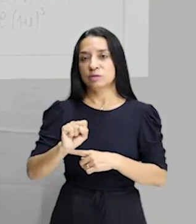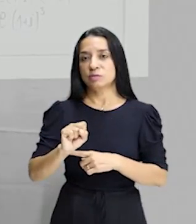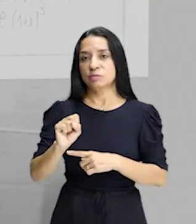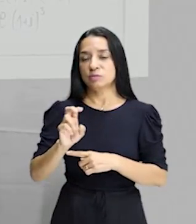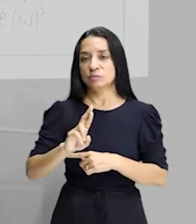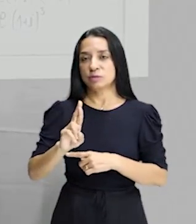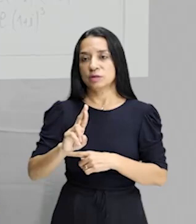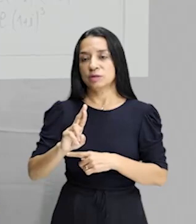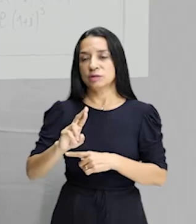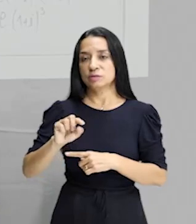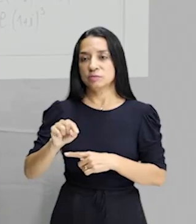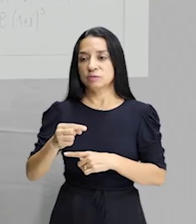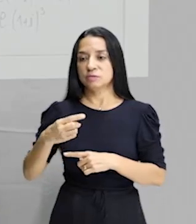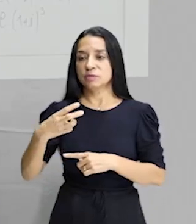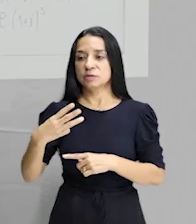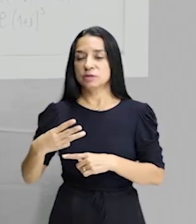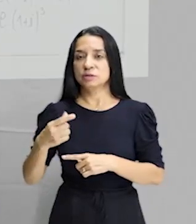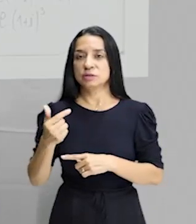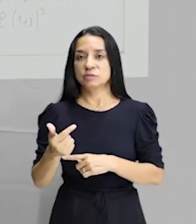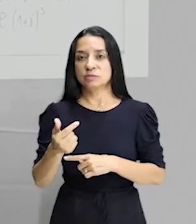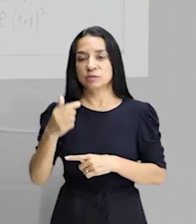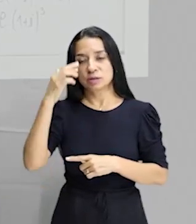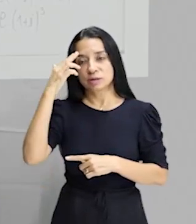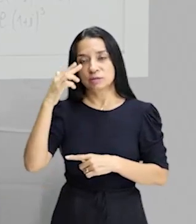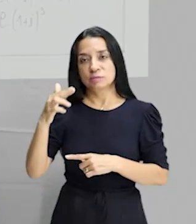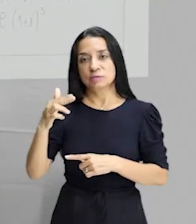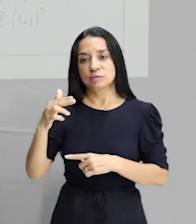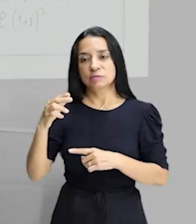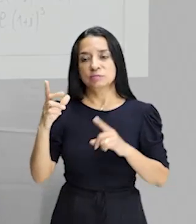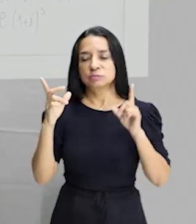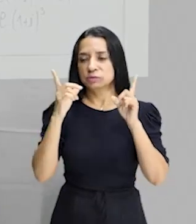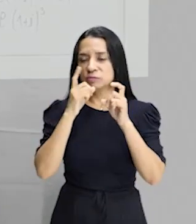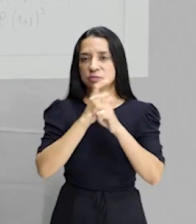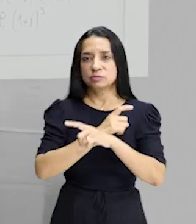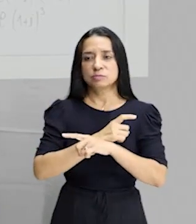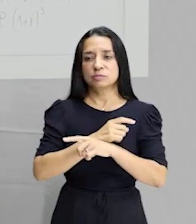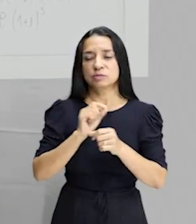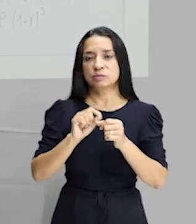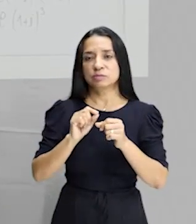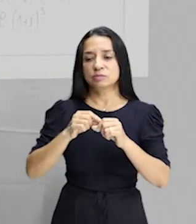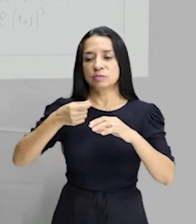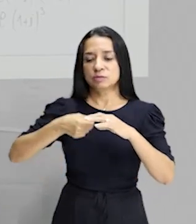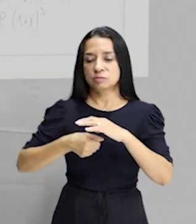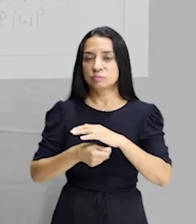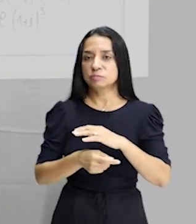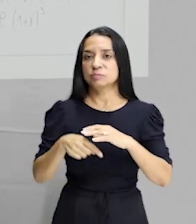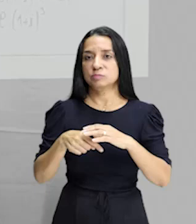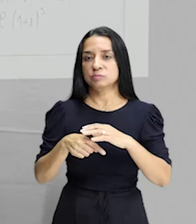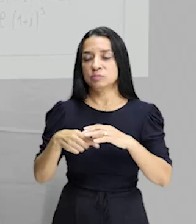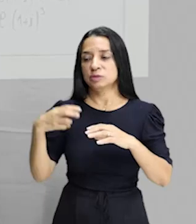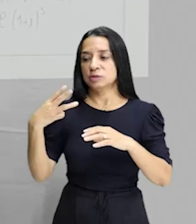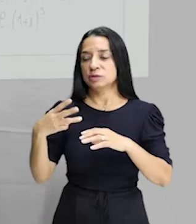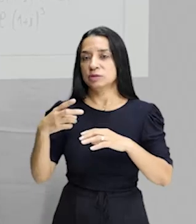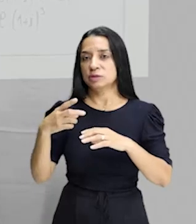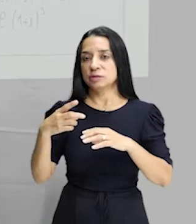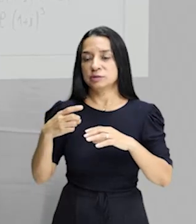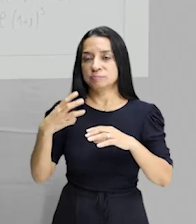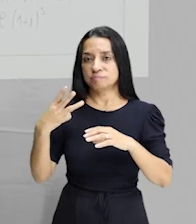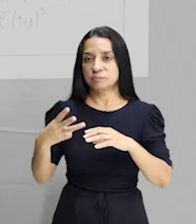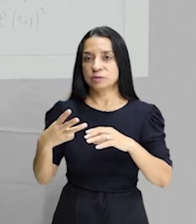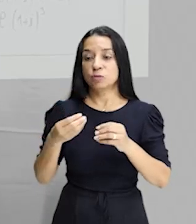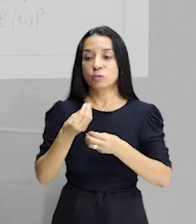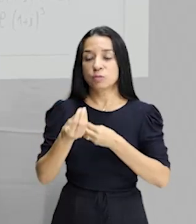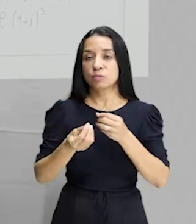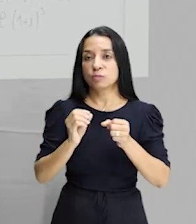mas imagina vocês e dificilmente você faz uma aplicação de três vezes quais como é que se faz